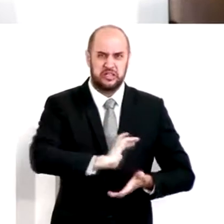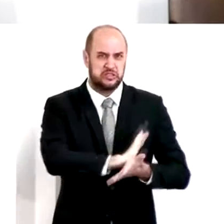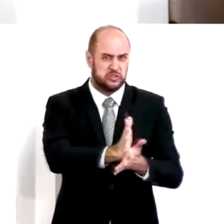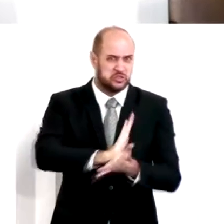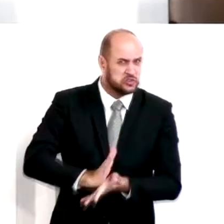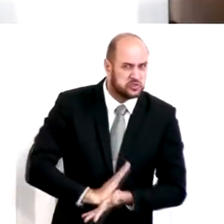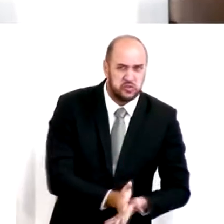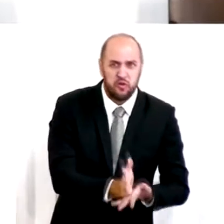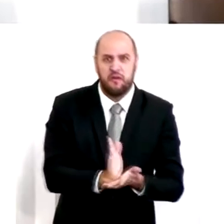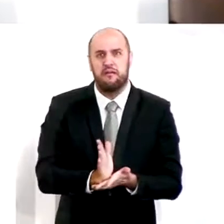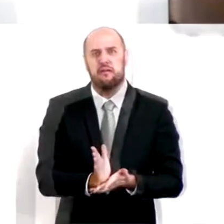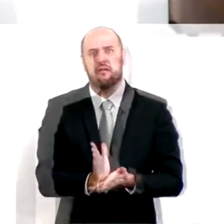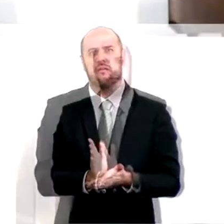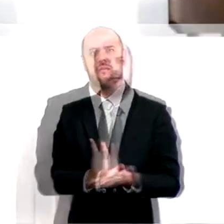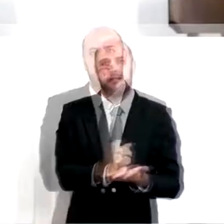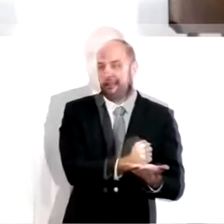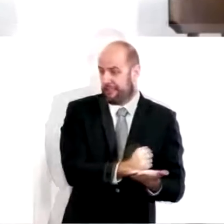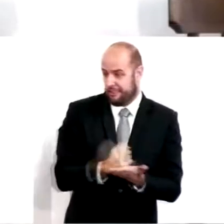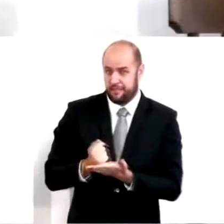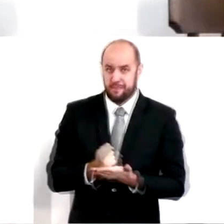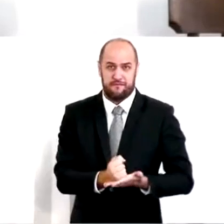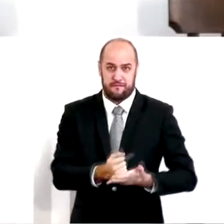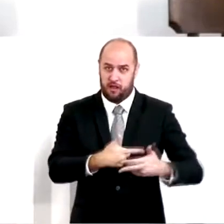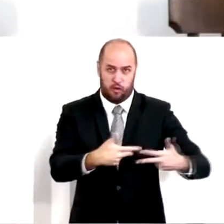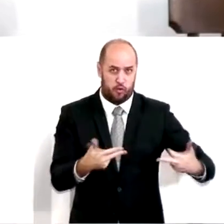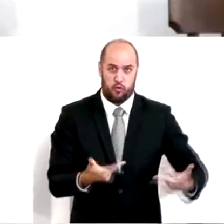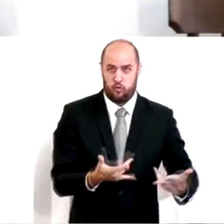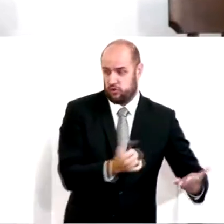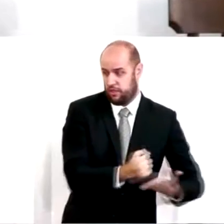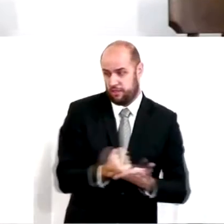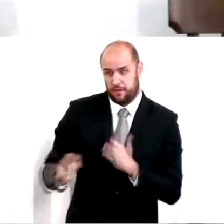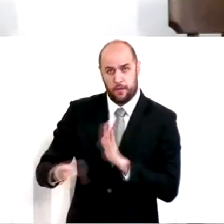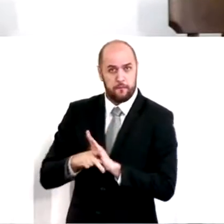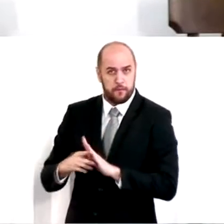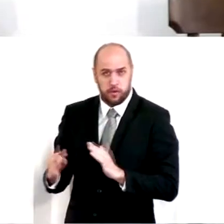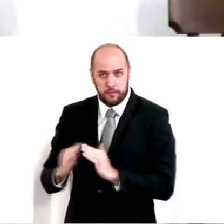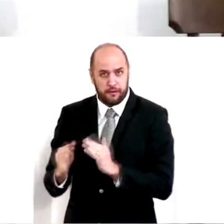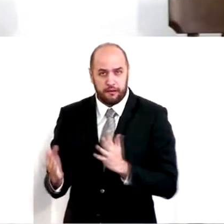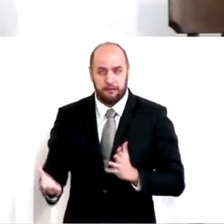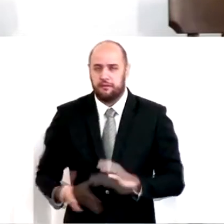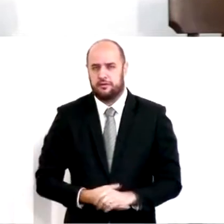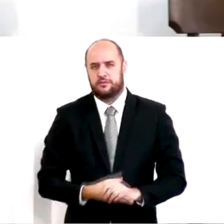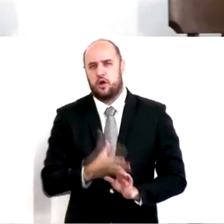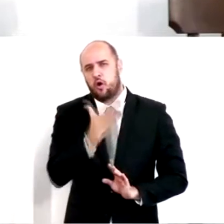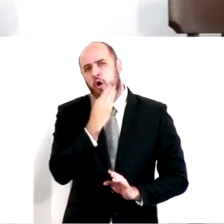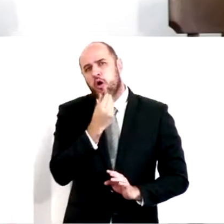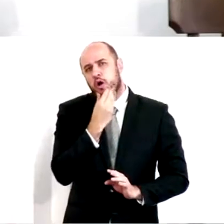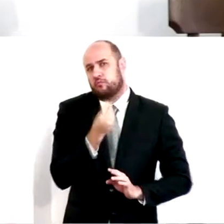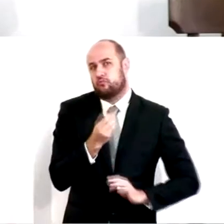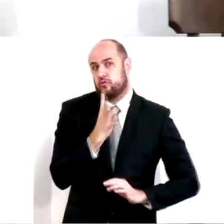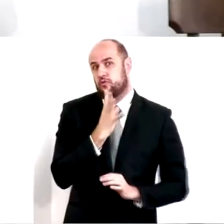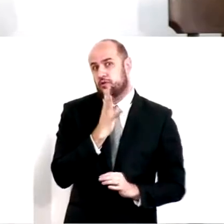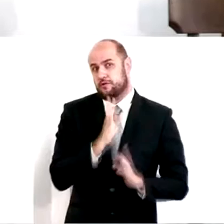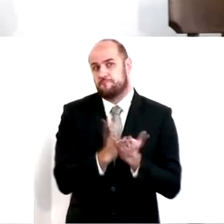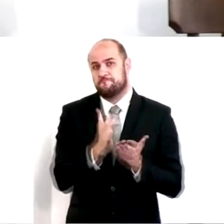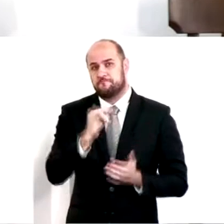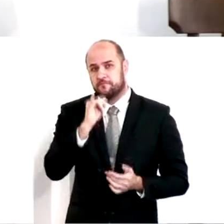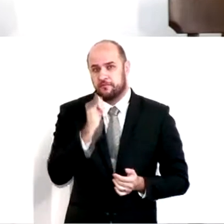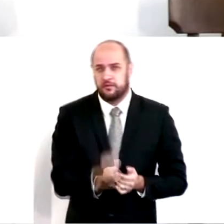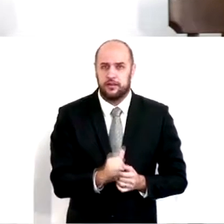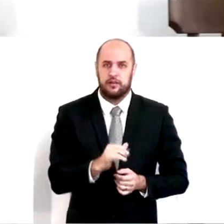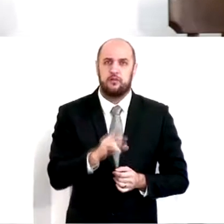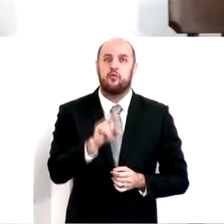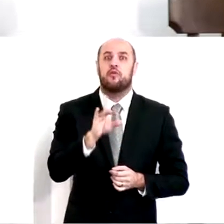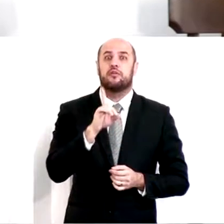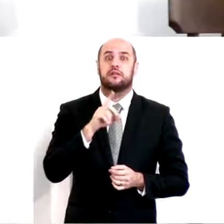queria destruir e levou os homens fortes para ele. E alguns dos homens que são conhecidos nas Escrituras, como Daniel,